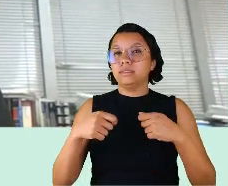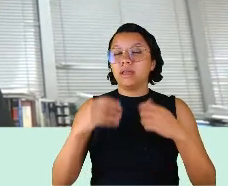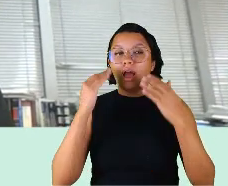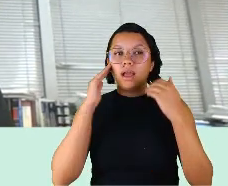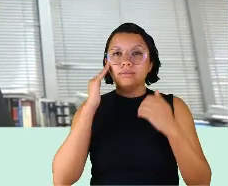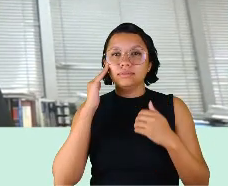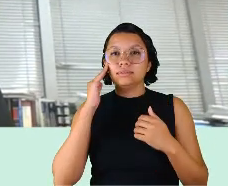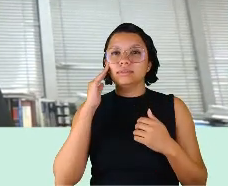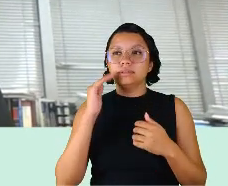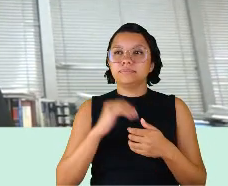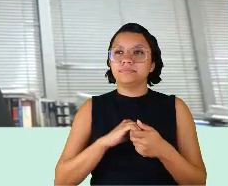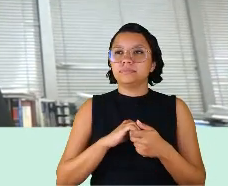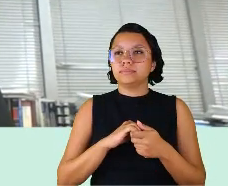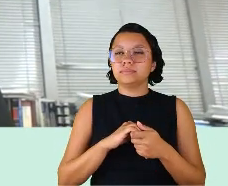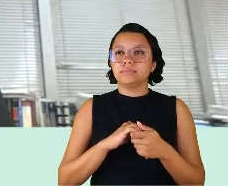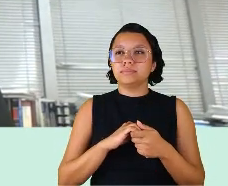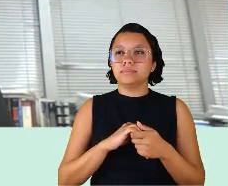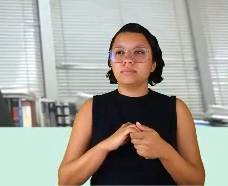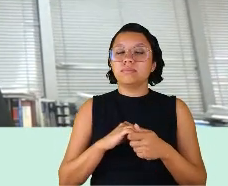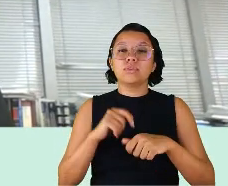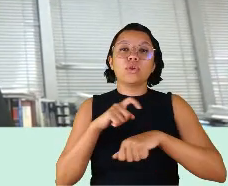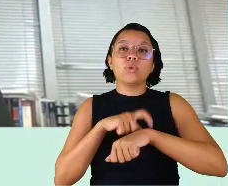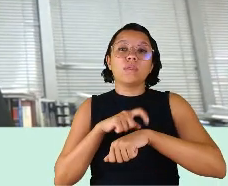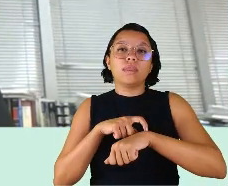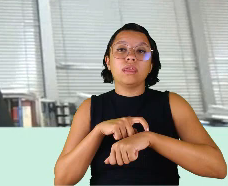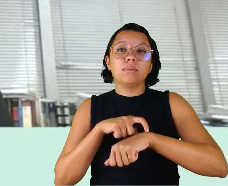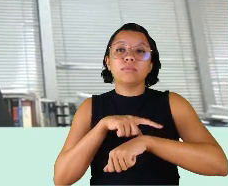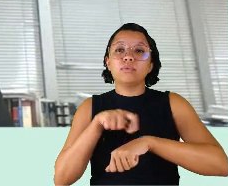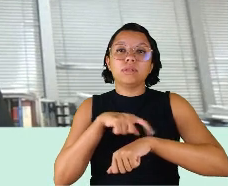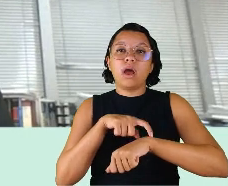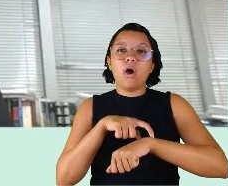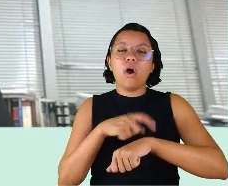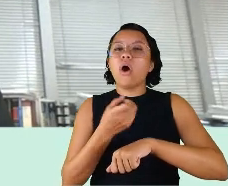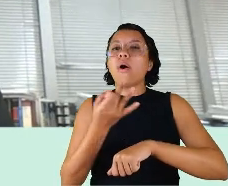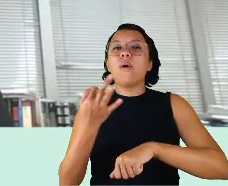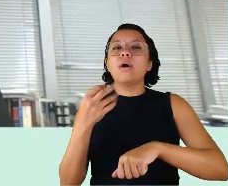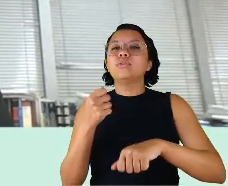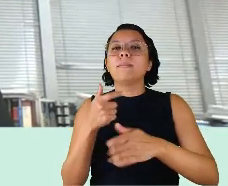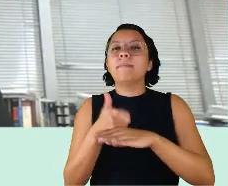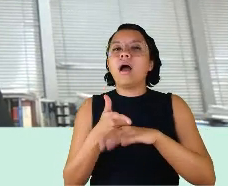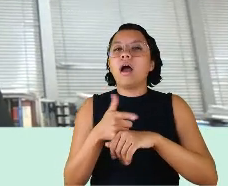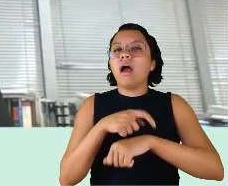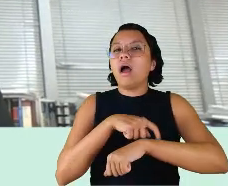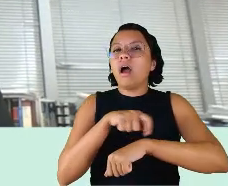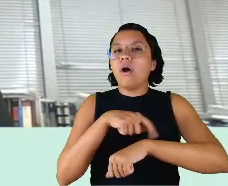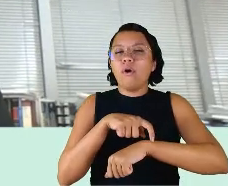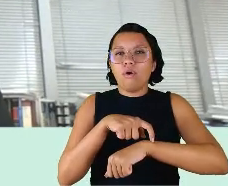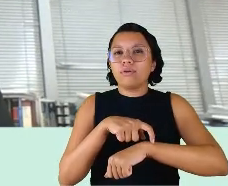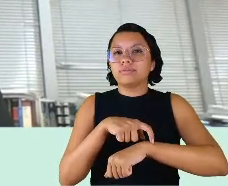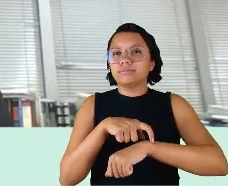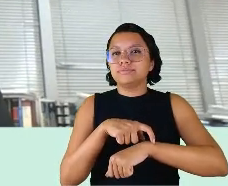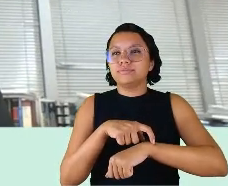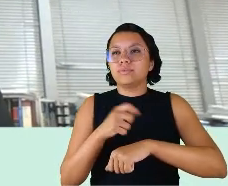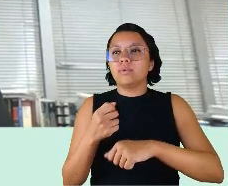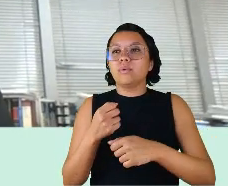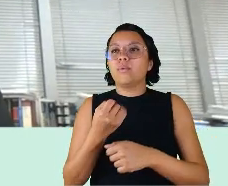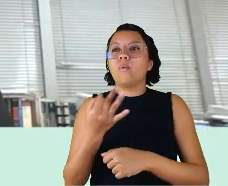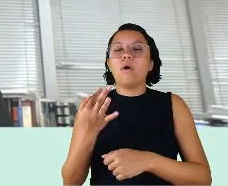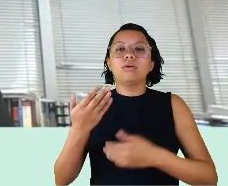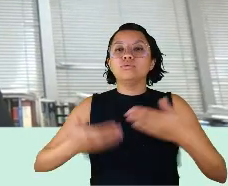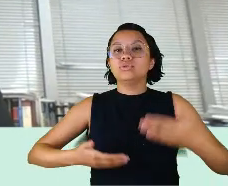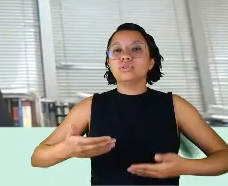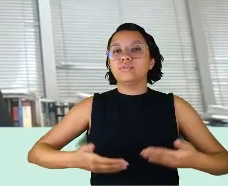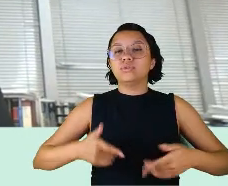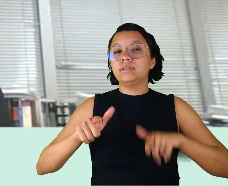noção do tempo da hora, de quanto custa a hora dele, e de quanto custa a hora dos servidores que trabalham